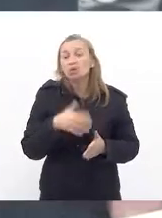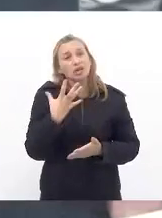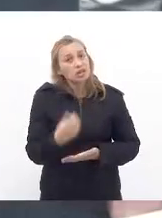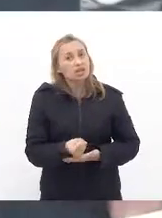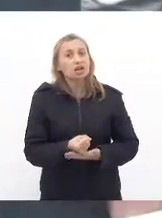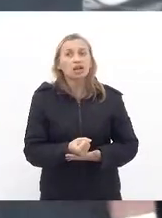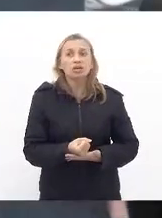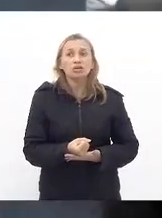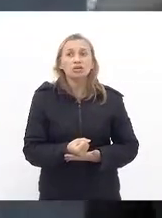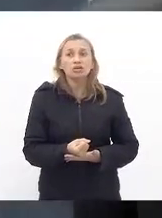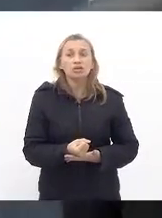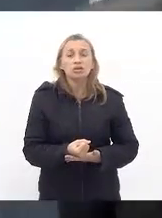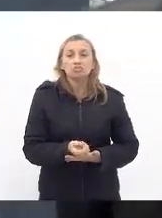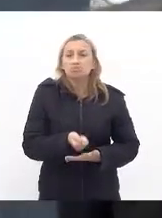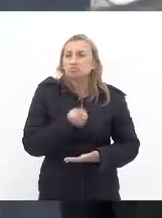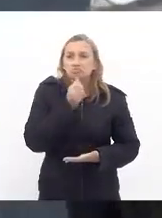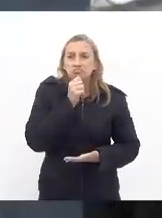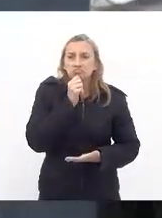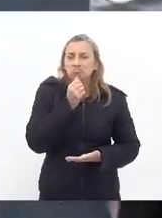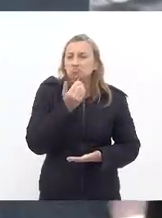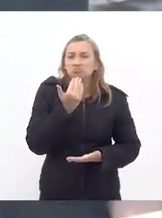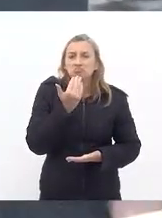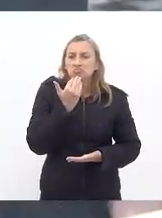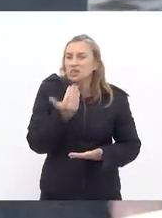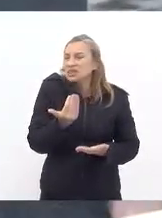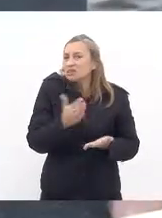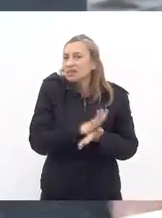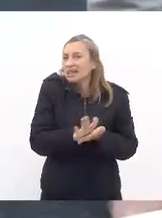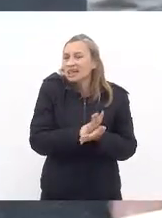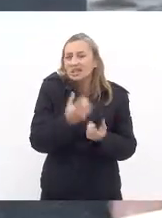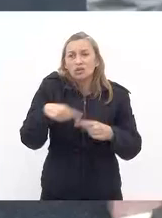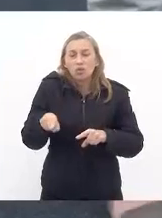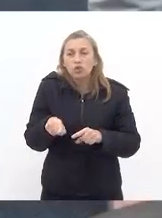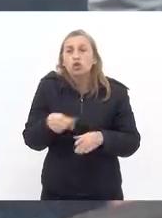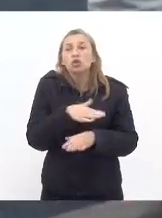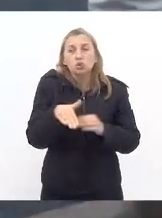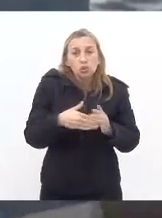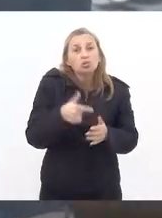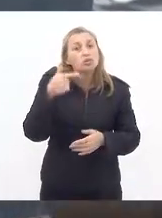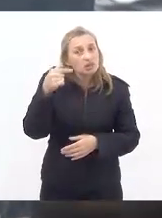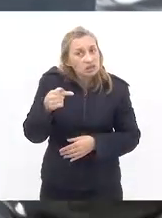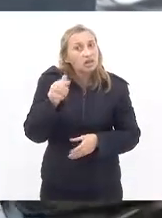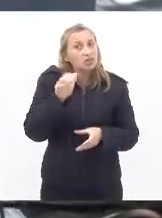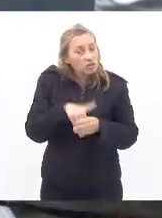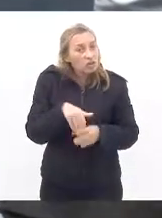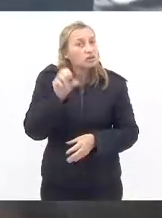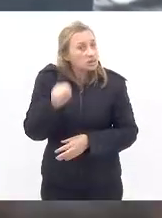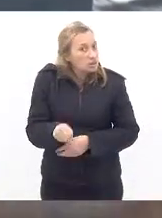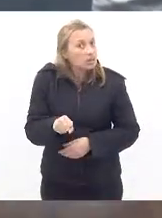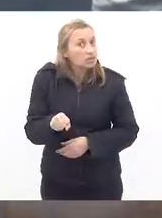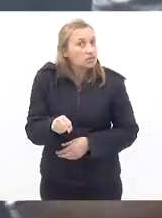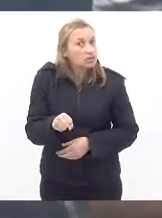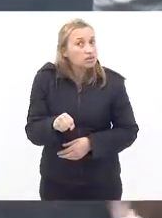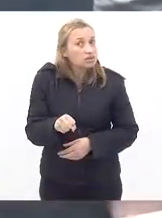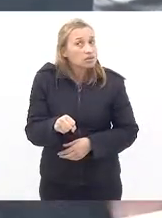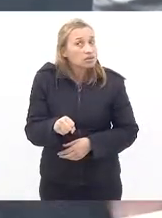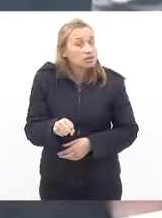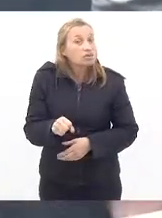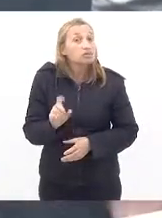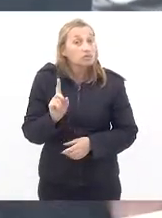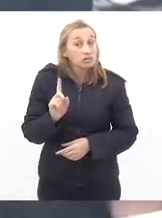favoráveis que ninguém pediu divergência então todos os sete votos foram favoráveis